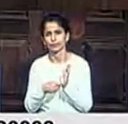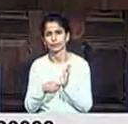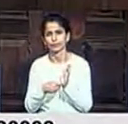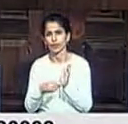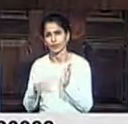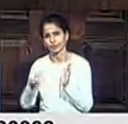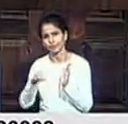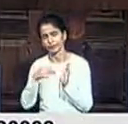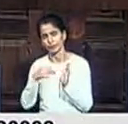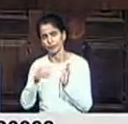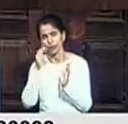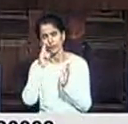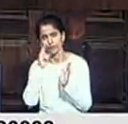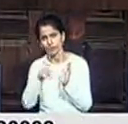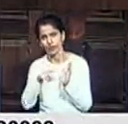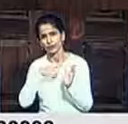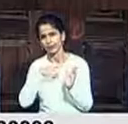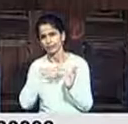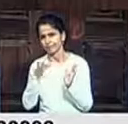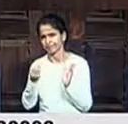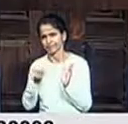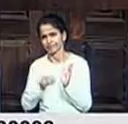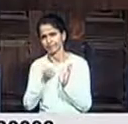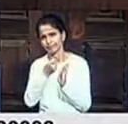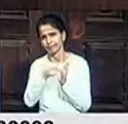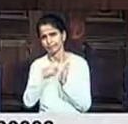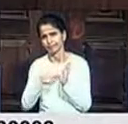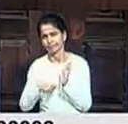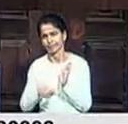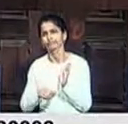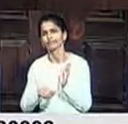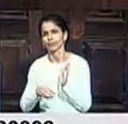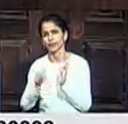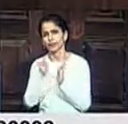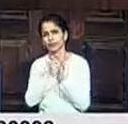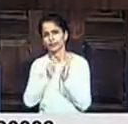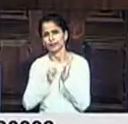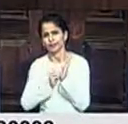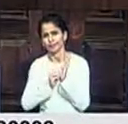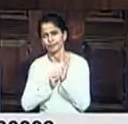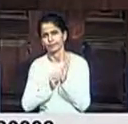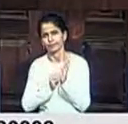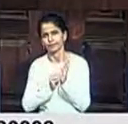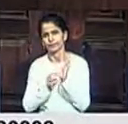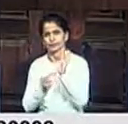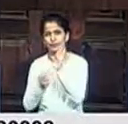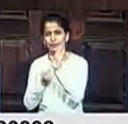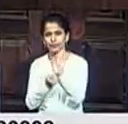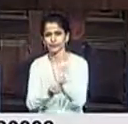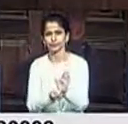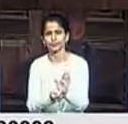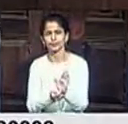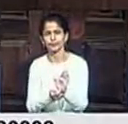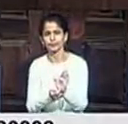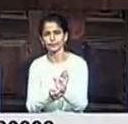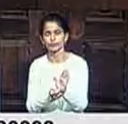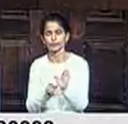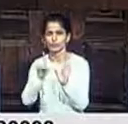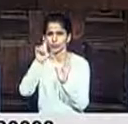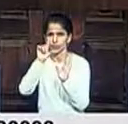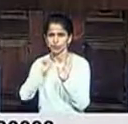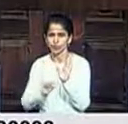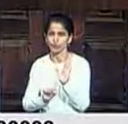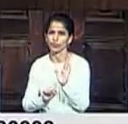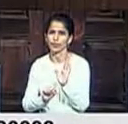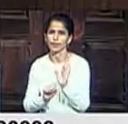propuseram, demos assinatura para viabilizar a entrada das emendas. Nós apresentamos emendas reduzindo,